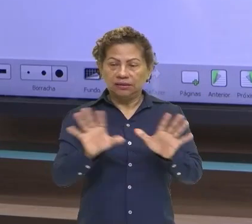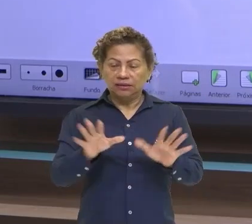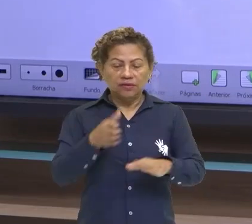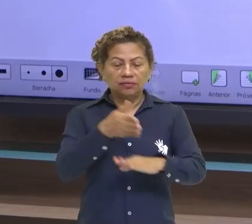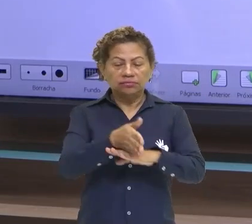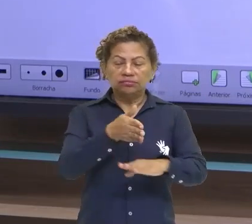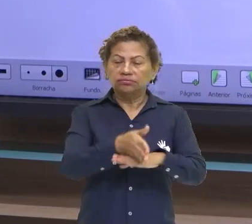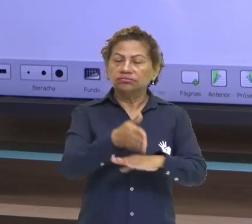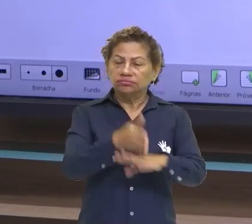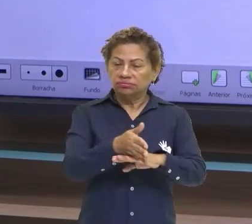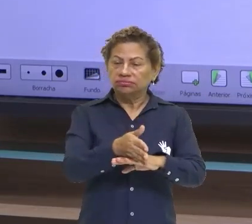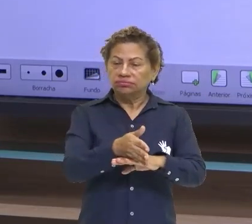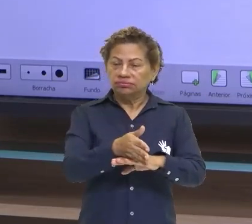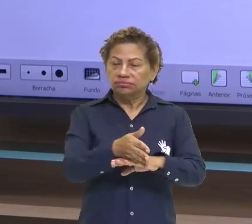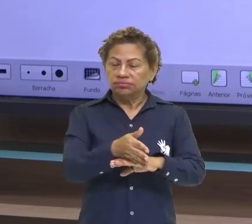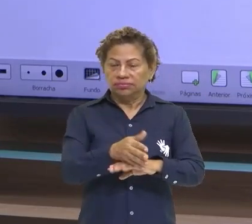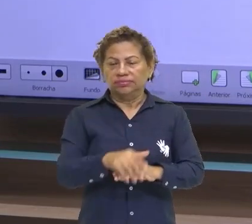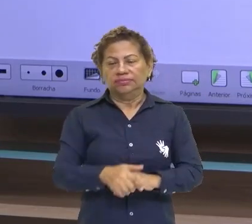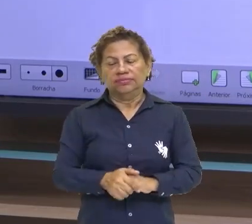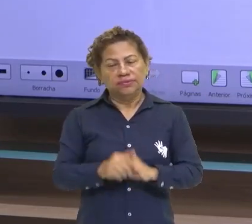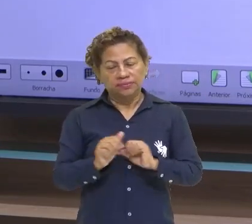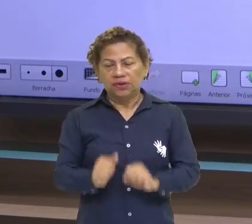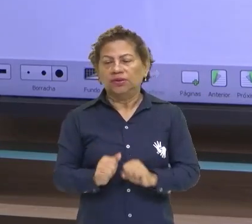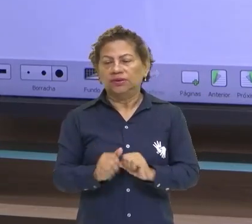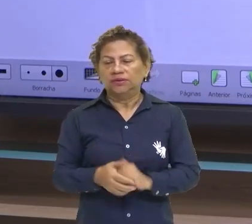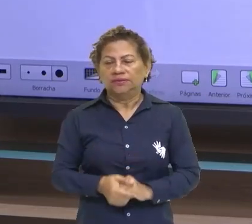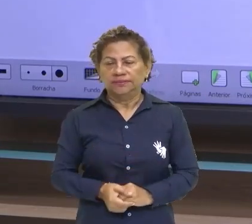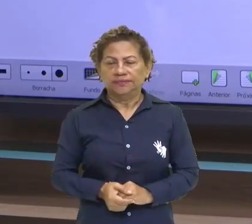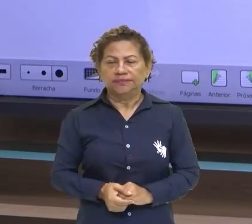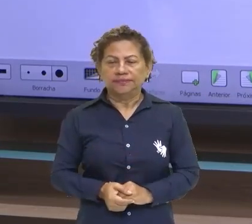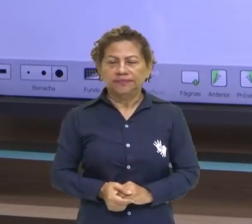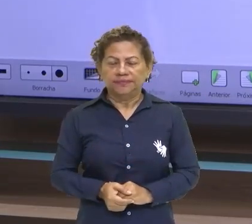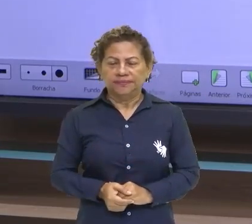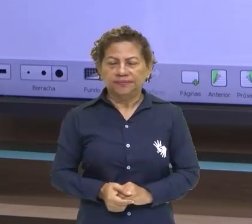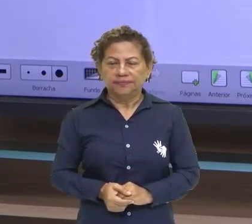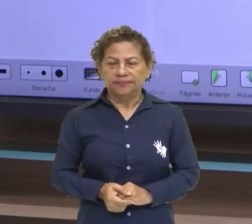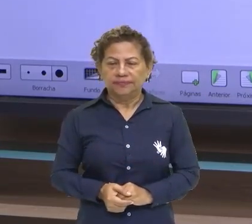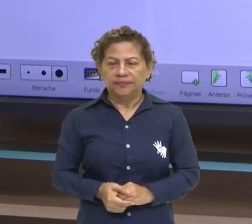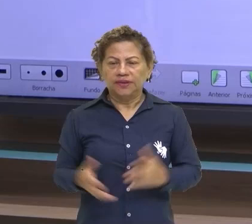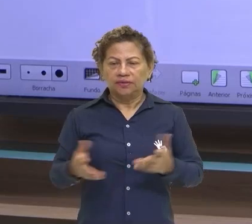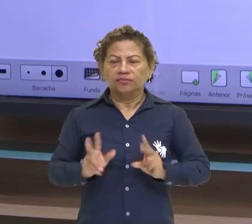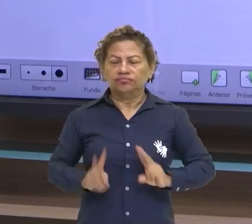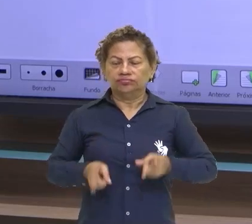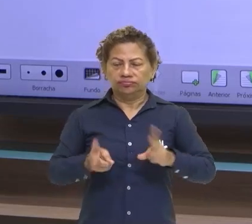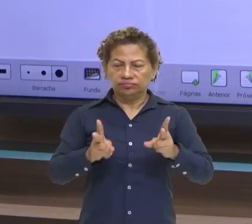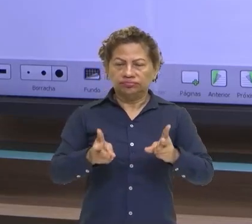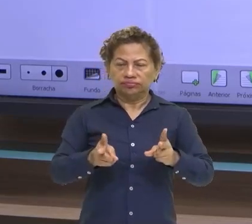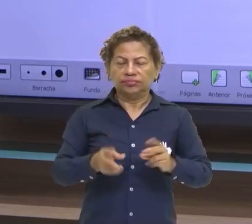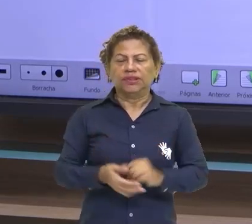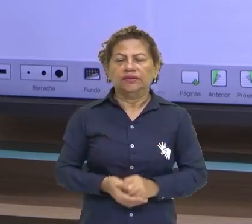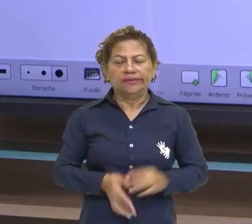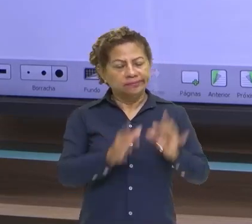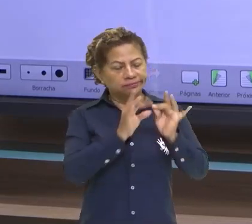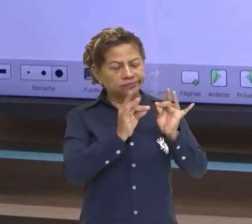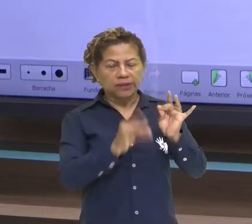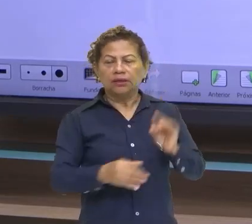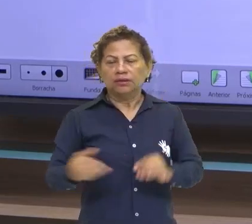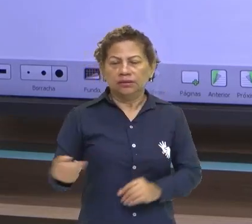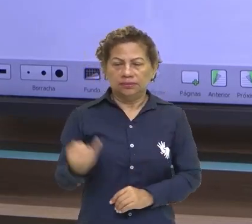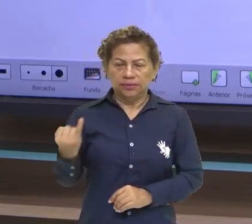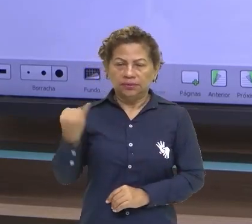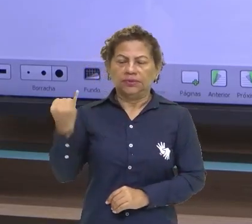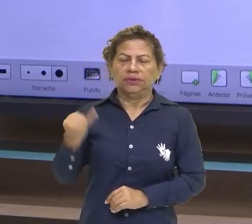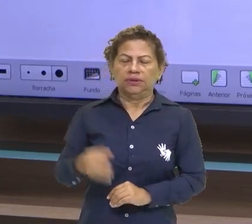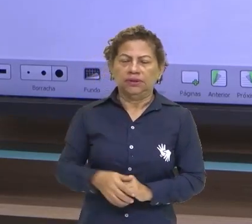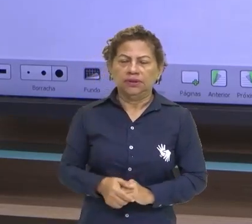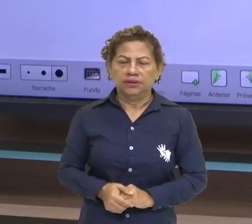que pode te manter distante desse espaço, certo? A gente vai dar continuidade agora, olha, destacando um ponto importante aqui, que